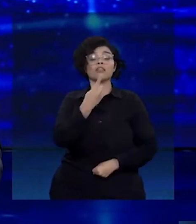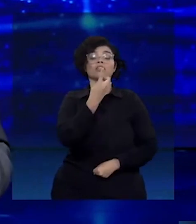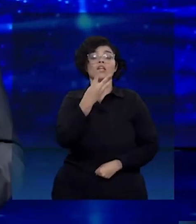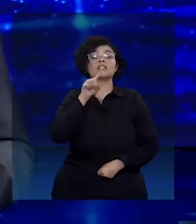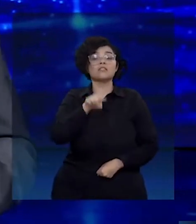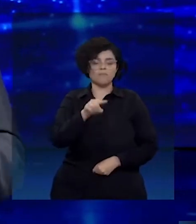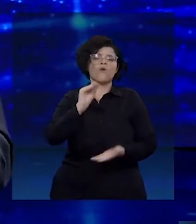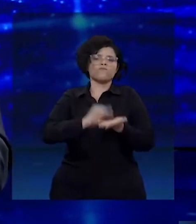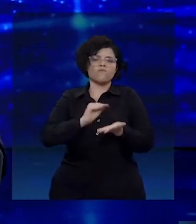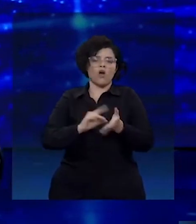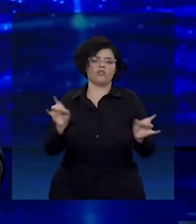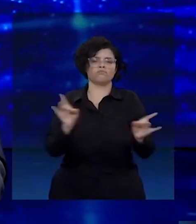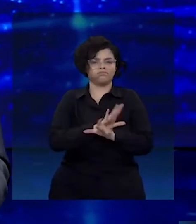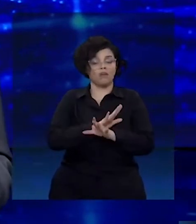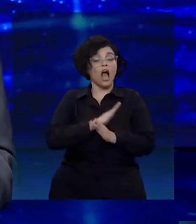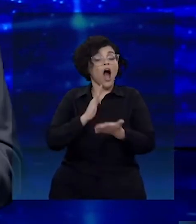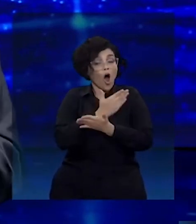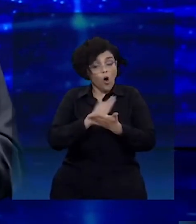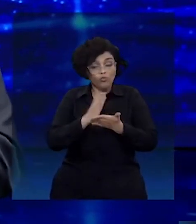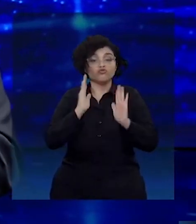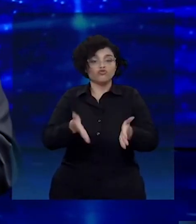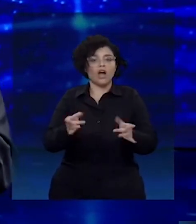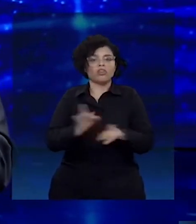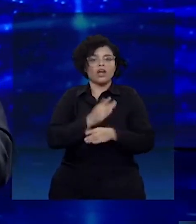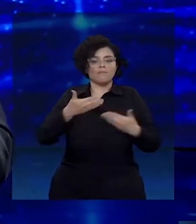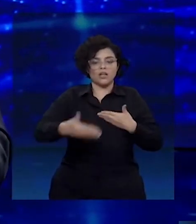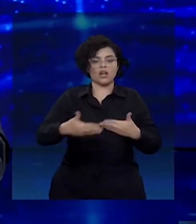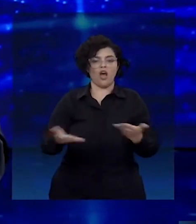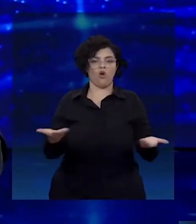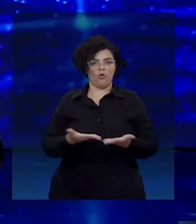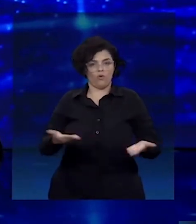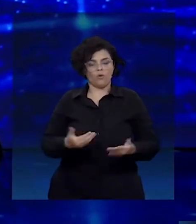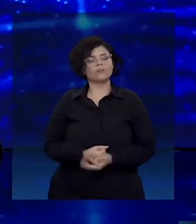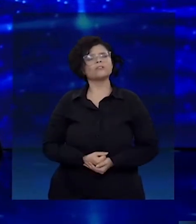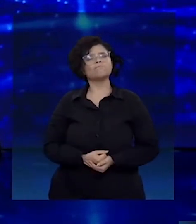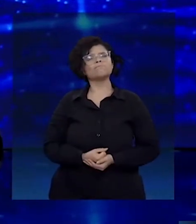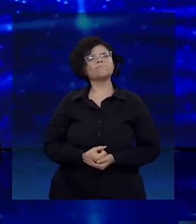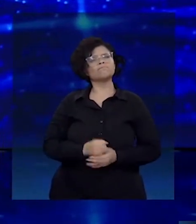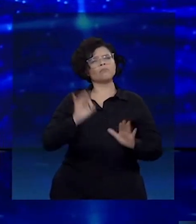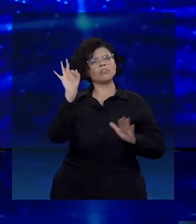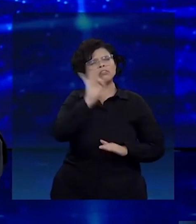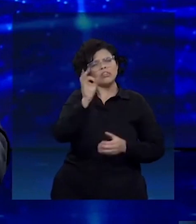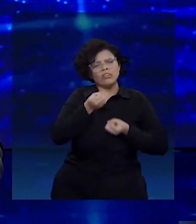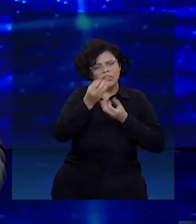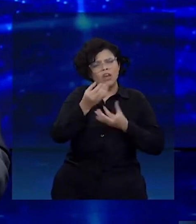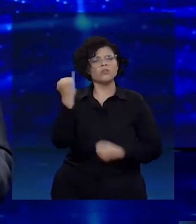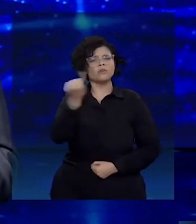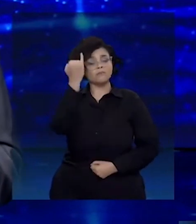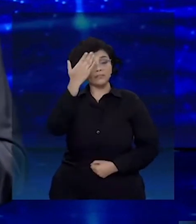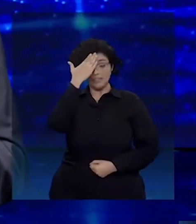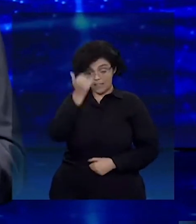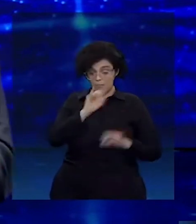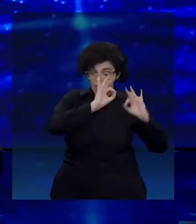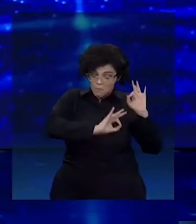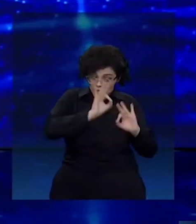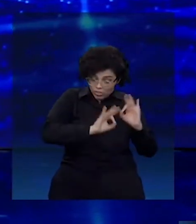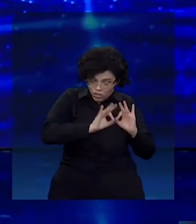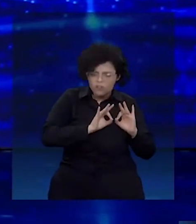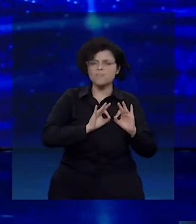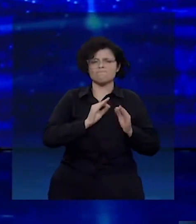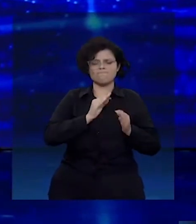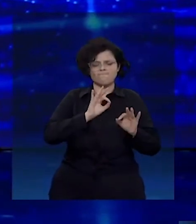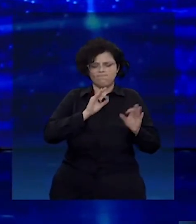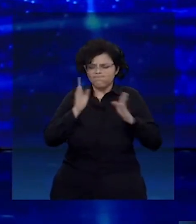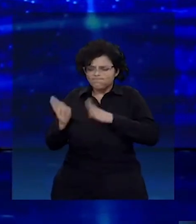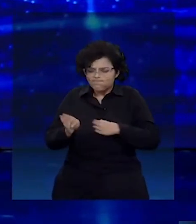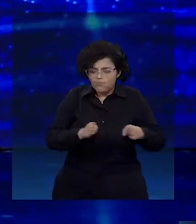ficou para terminar, que algumas estão terminando agora. O dado importante é que se você souber trabalhar, planejar, você vai ter o